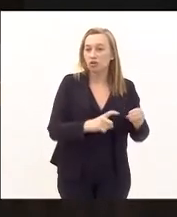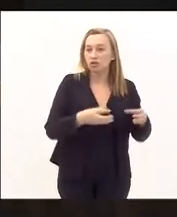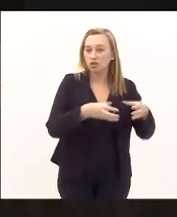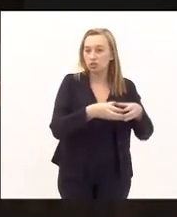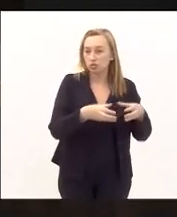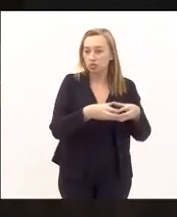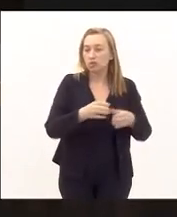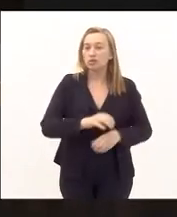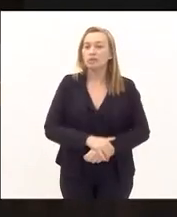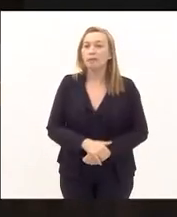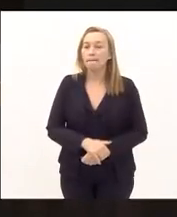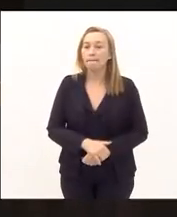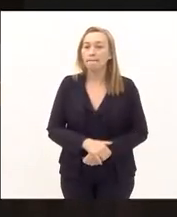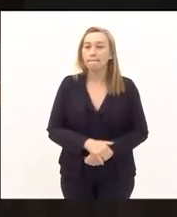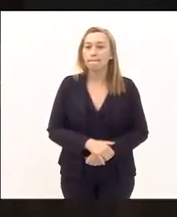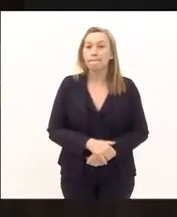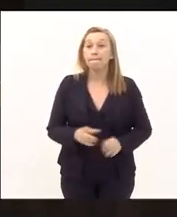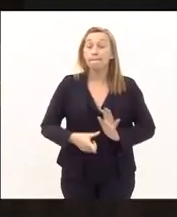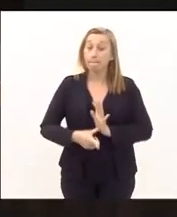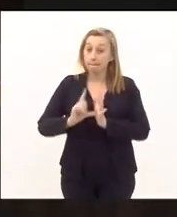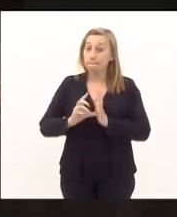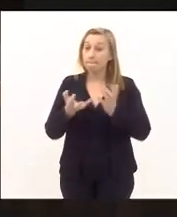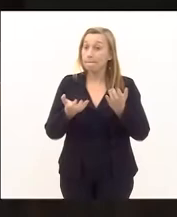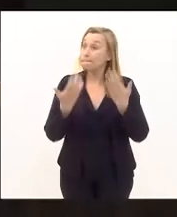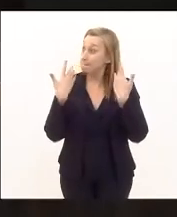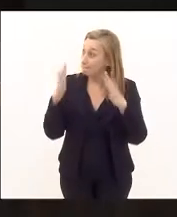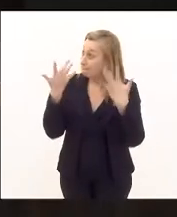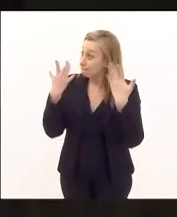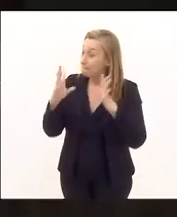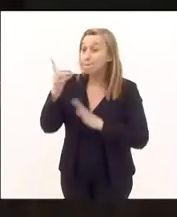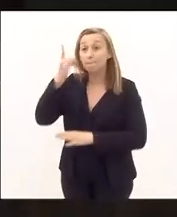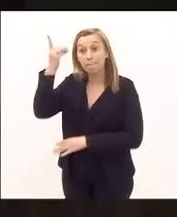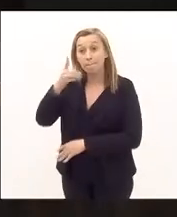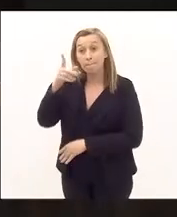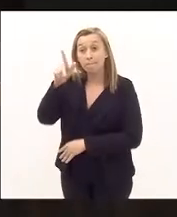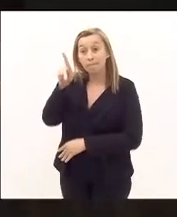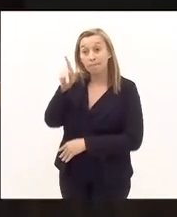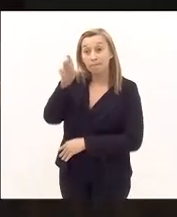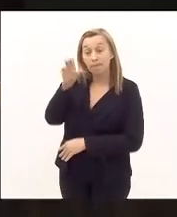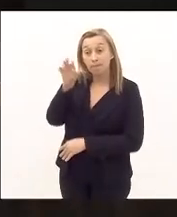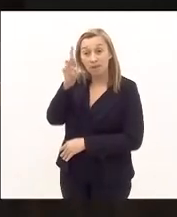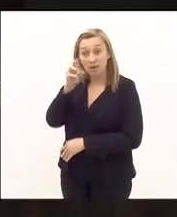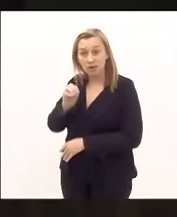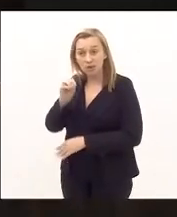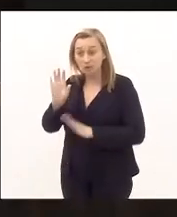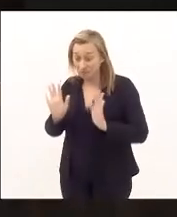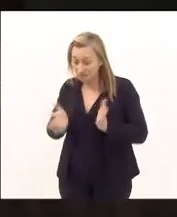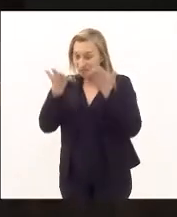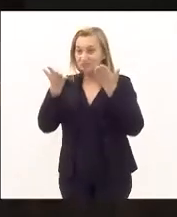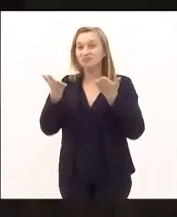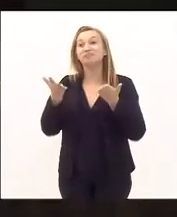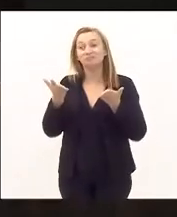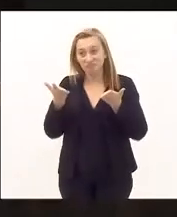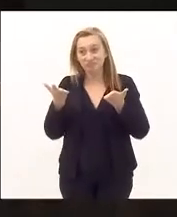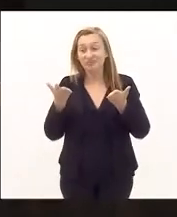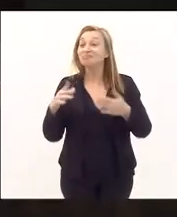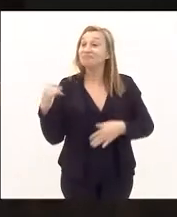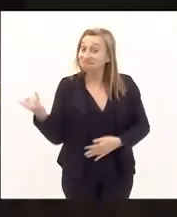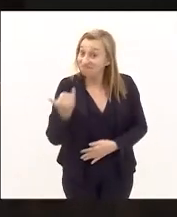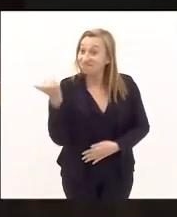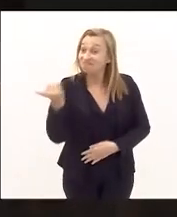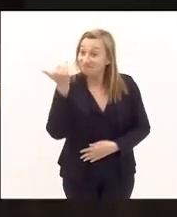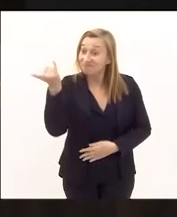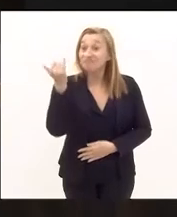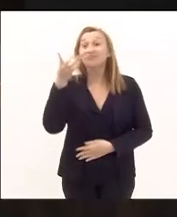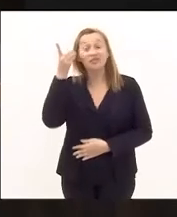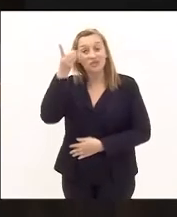às comissões. Mas, sem antes, eu quero parabenizar o deputado Pedro Brazão pela iniciativa. É tão importante,